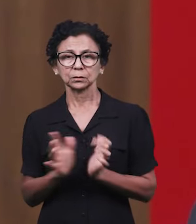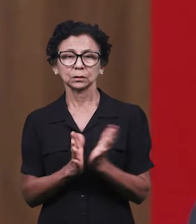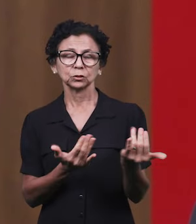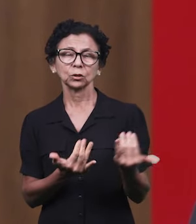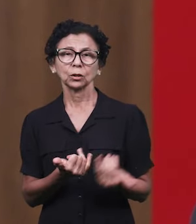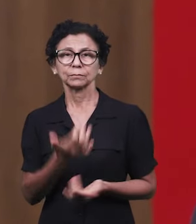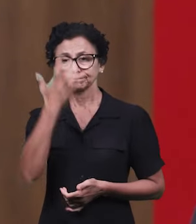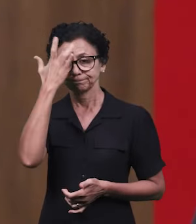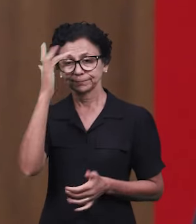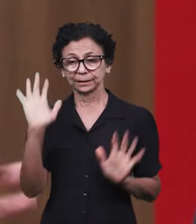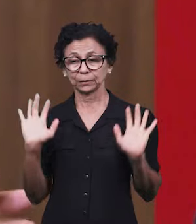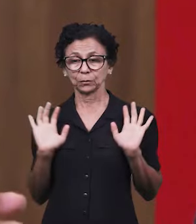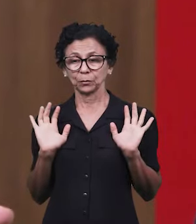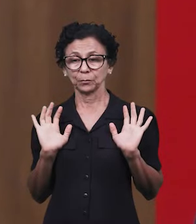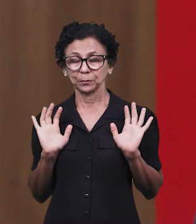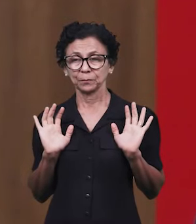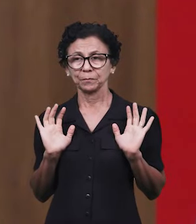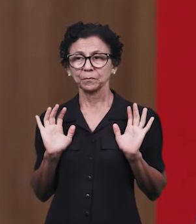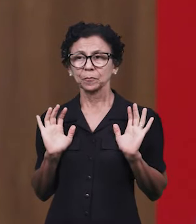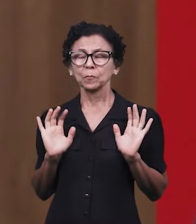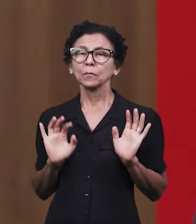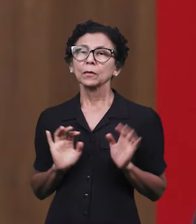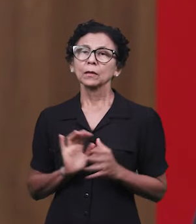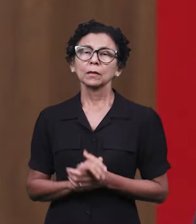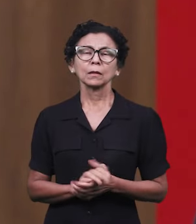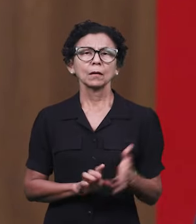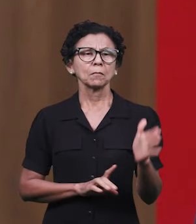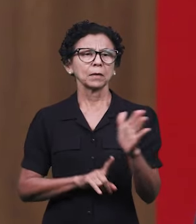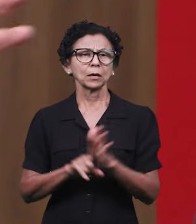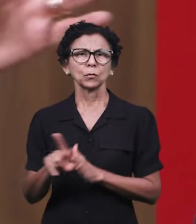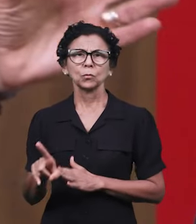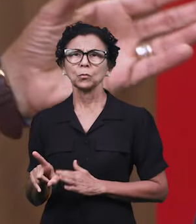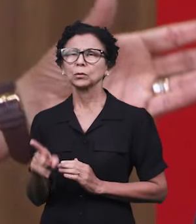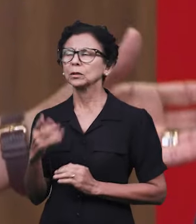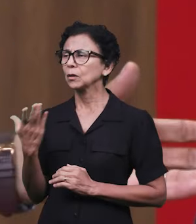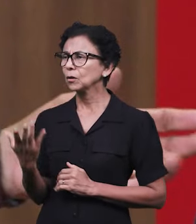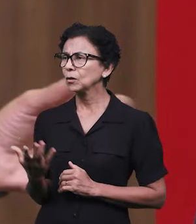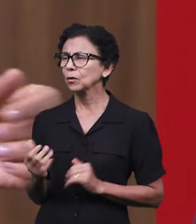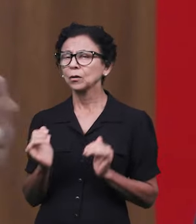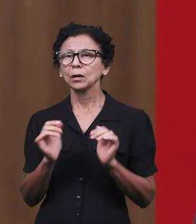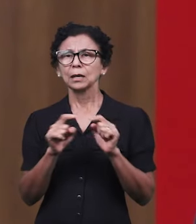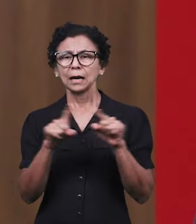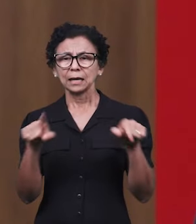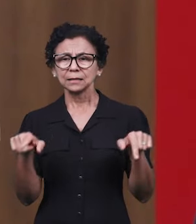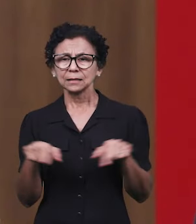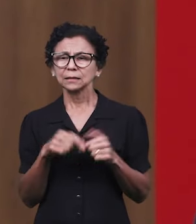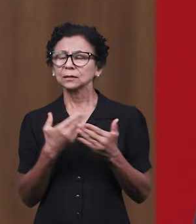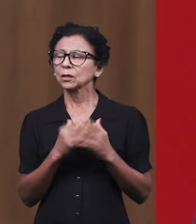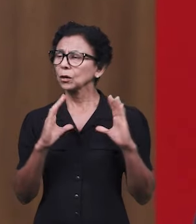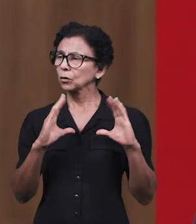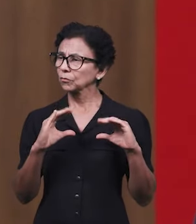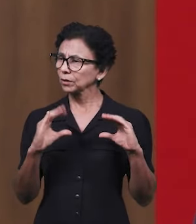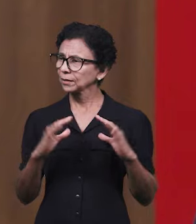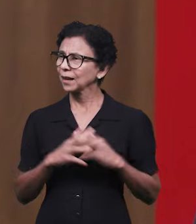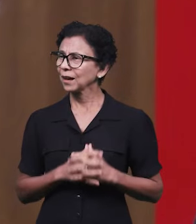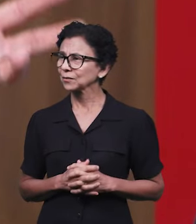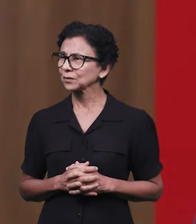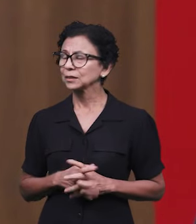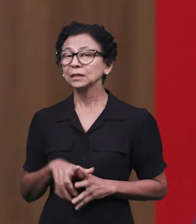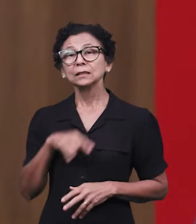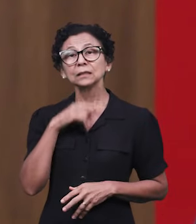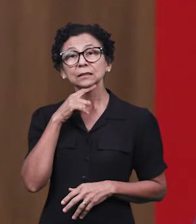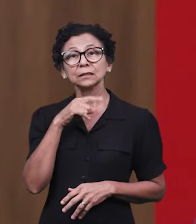que você vai fazer, simplesmente pergunta. Pergunte a ele se ele está confortável na classe, se ele tem dúvidas, se ele gostaria